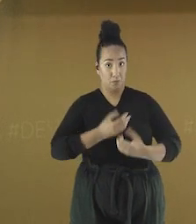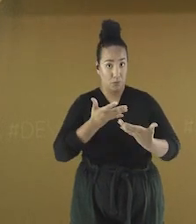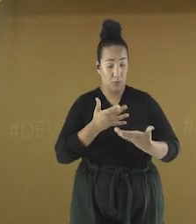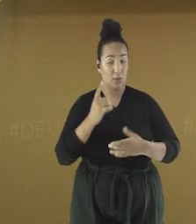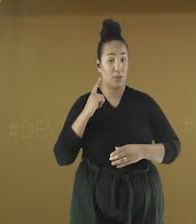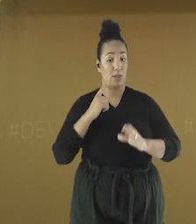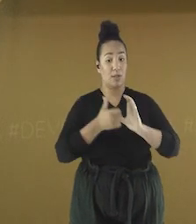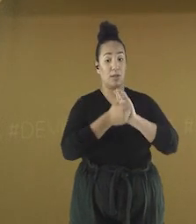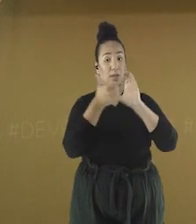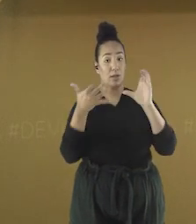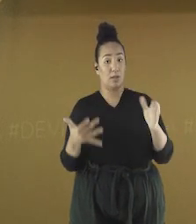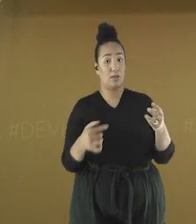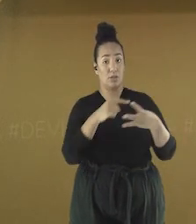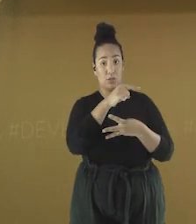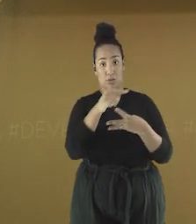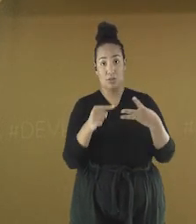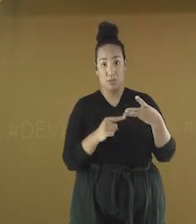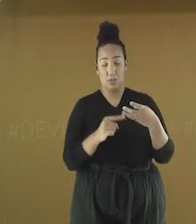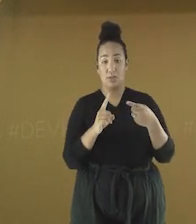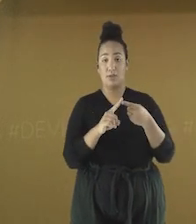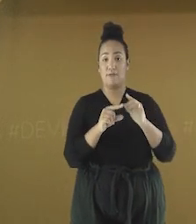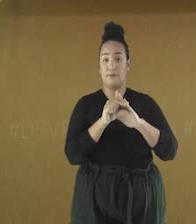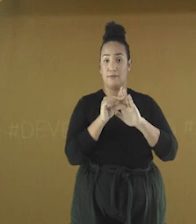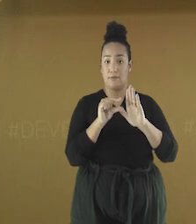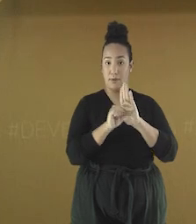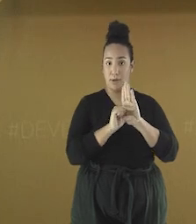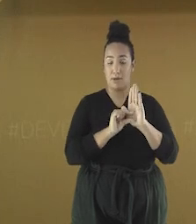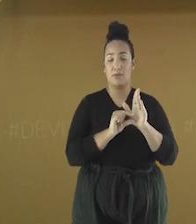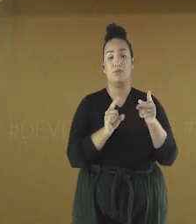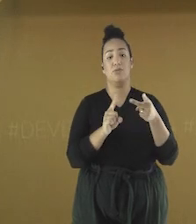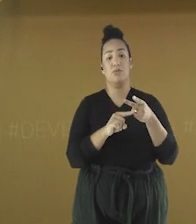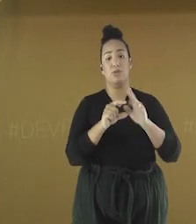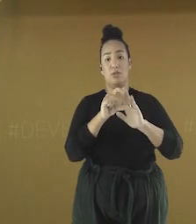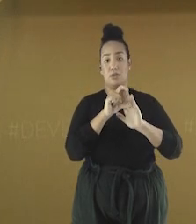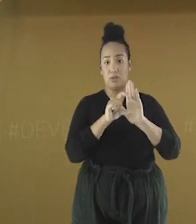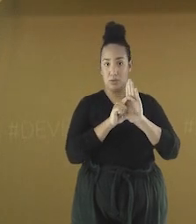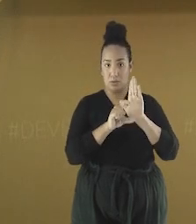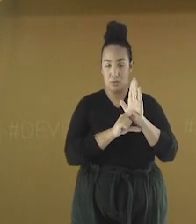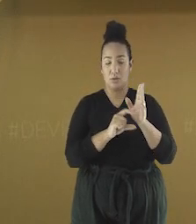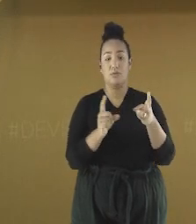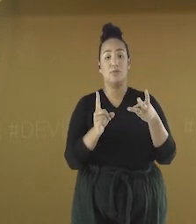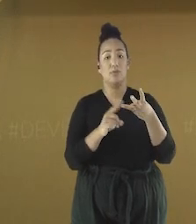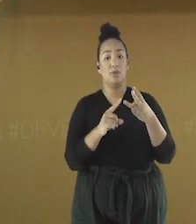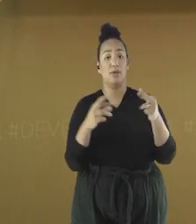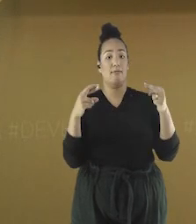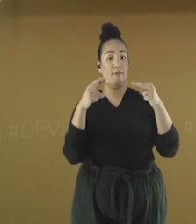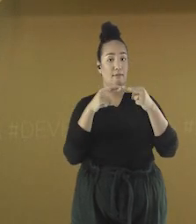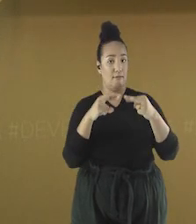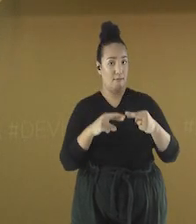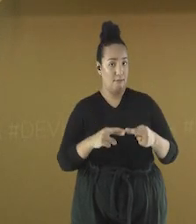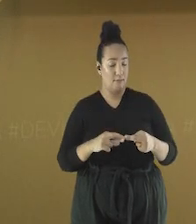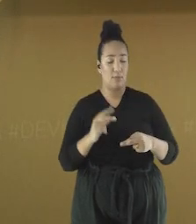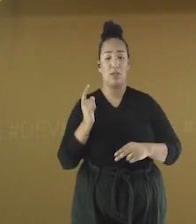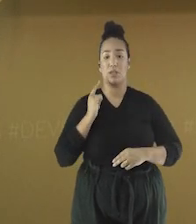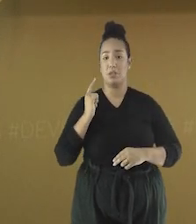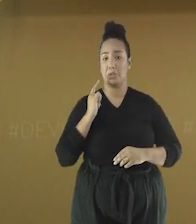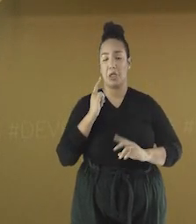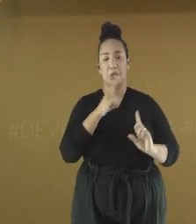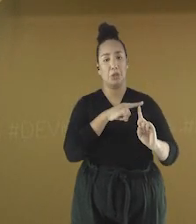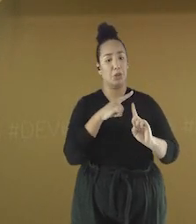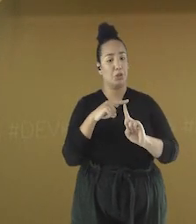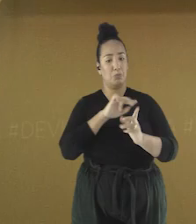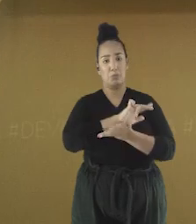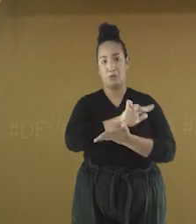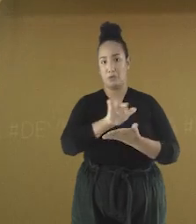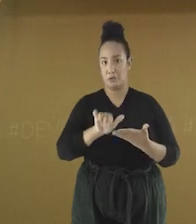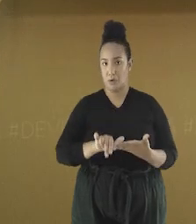três características básicas, que são os versos, estrofes e as rimas, que possuem várias formas diferentes